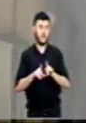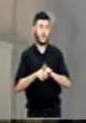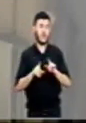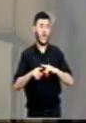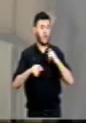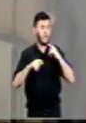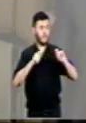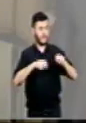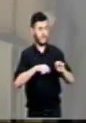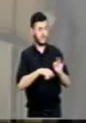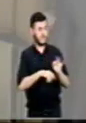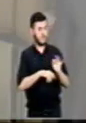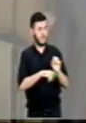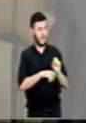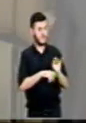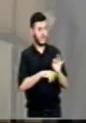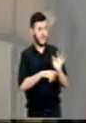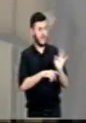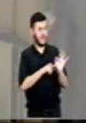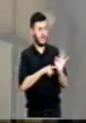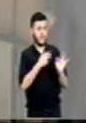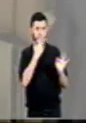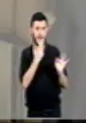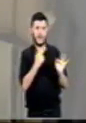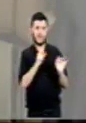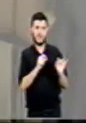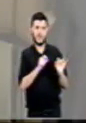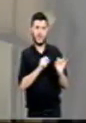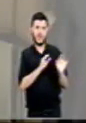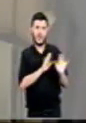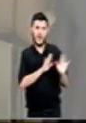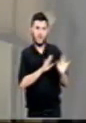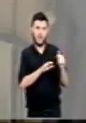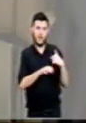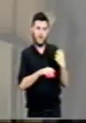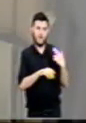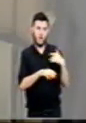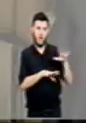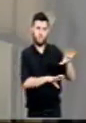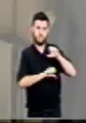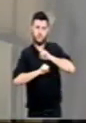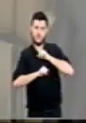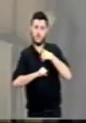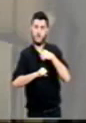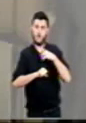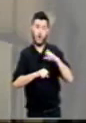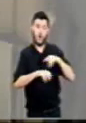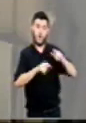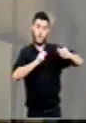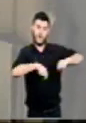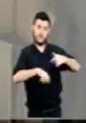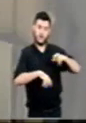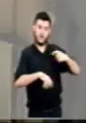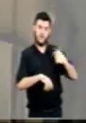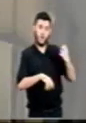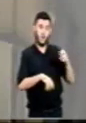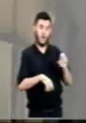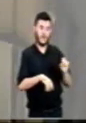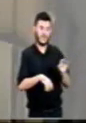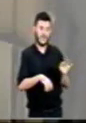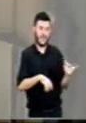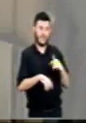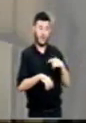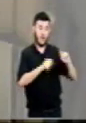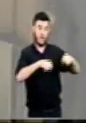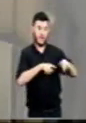problema. O sentimento do magistrado de deslocar a competência do pretório excelso